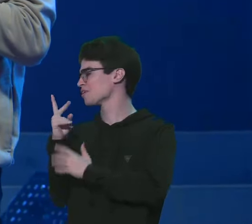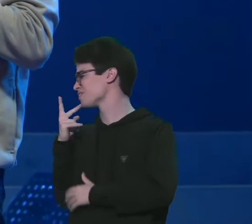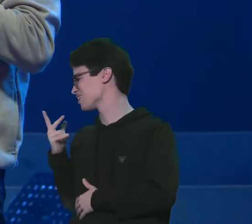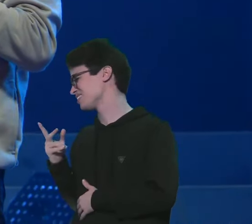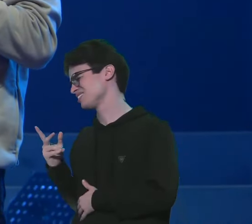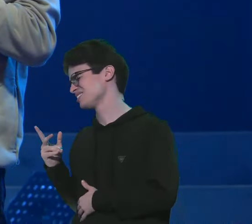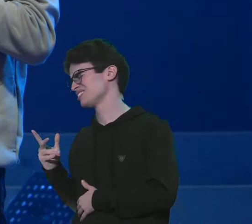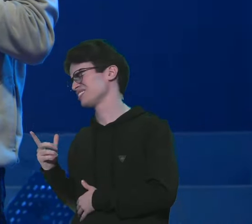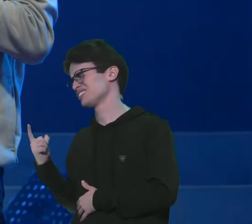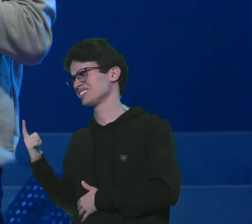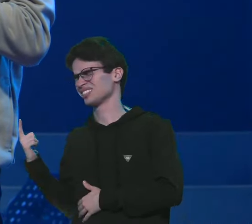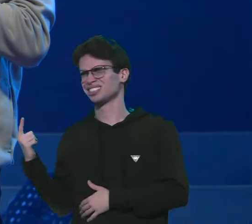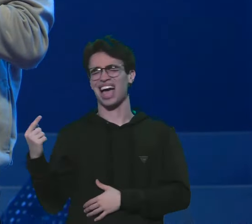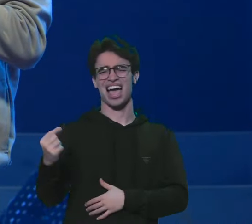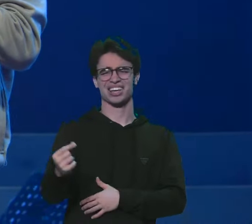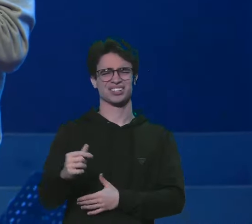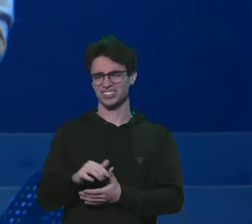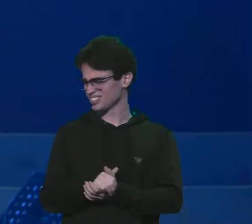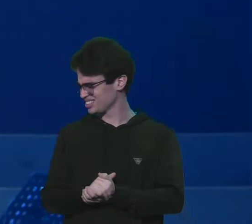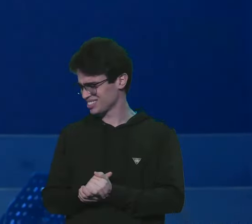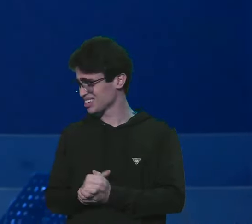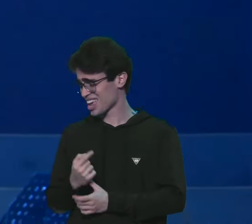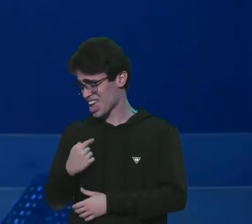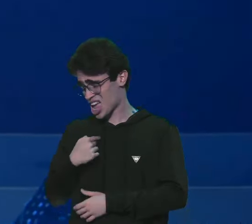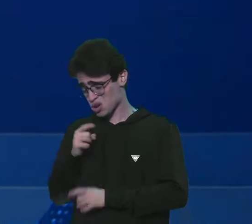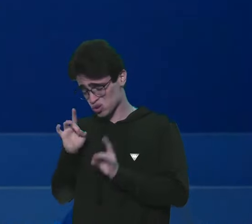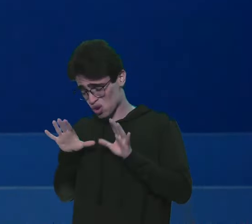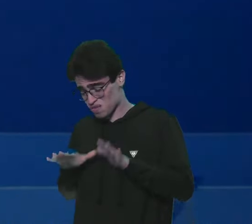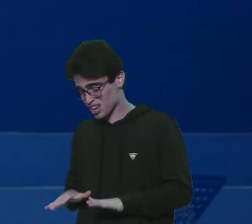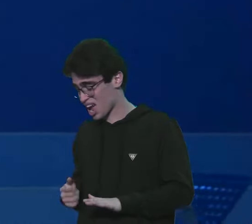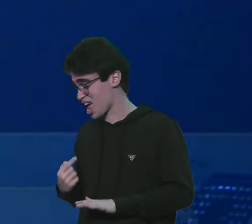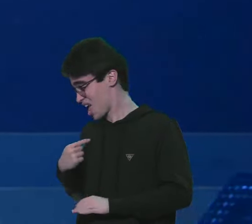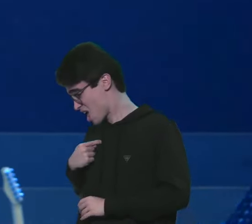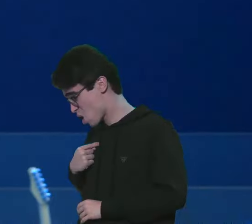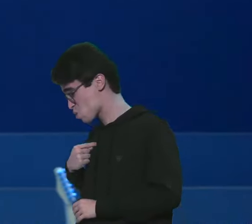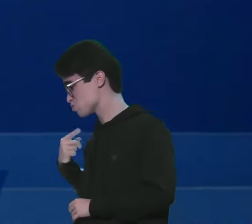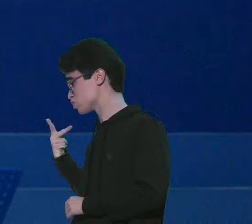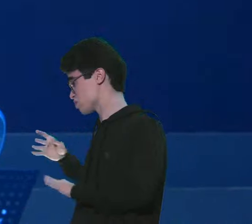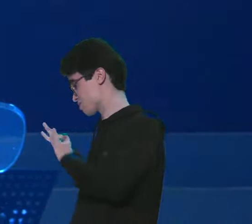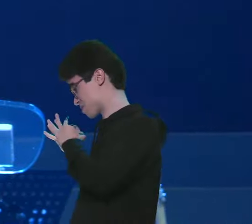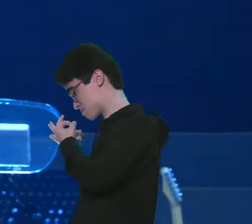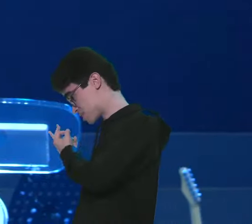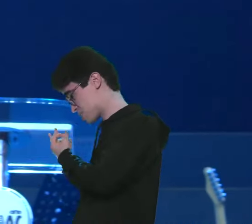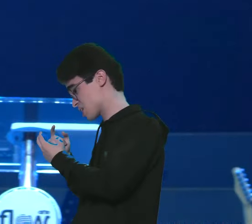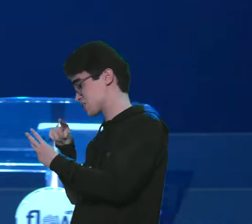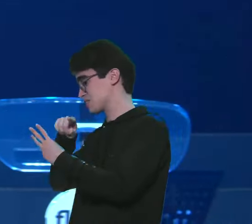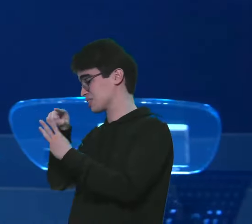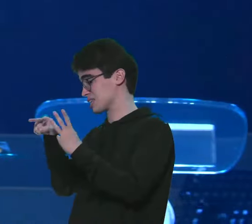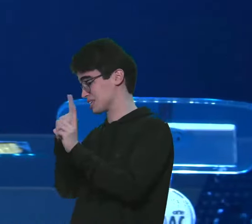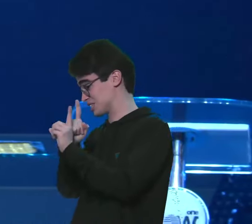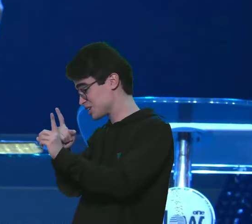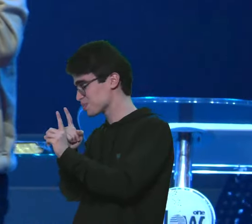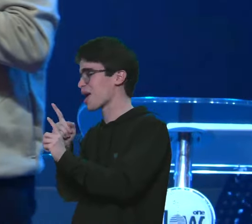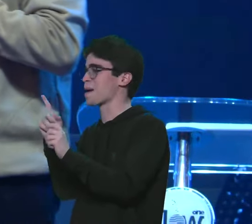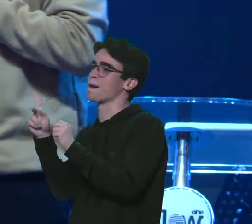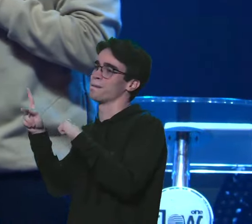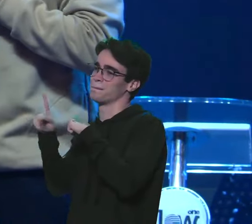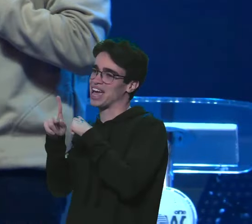daqui. Deixa apenas eu, a família dela, Pedro, Tiago e João, e dessa vez não era no